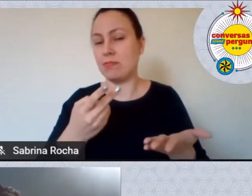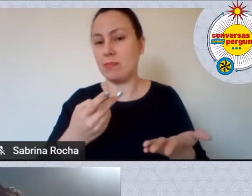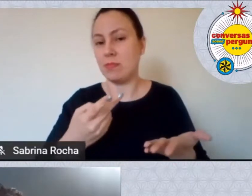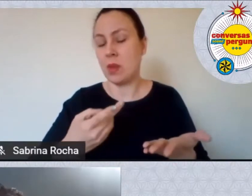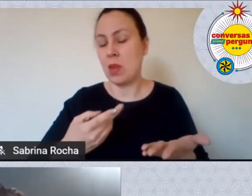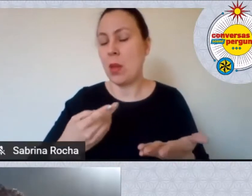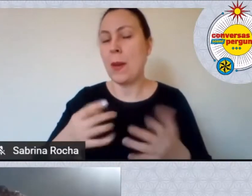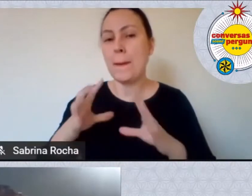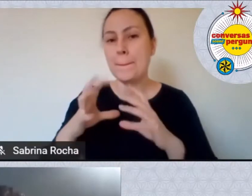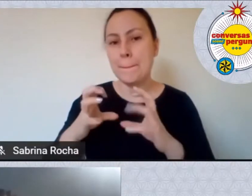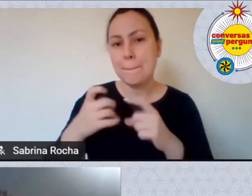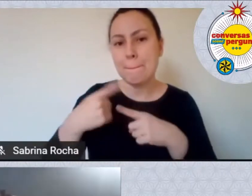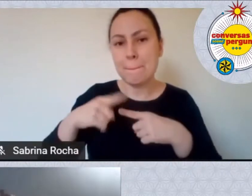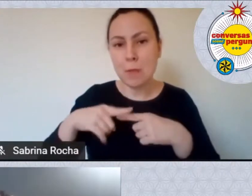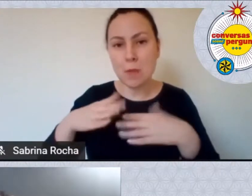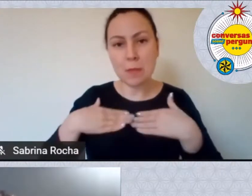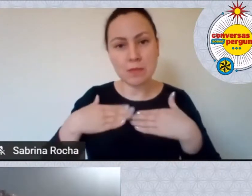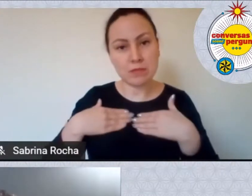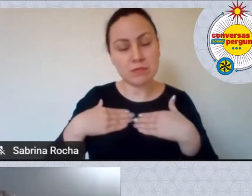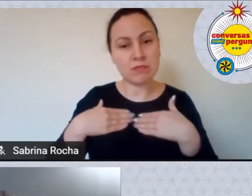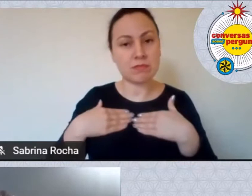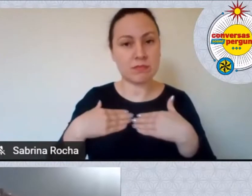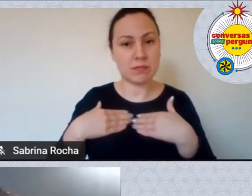sofrimentos. Houve um